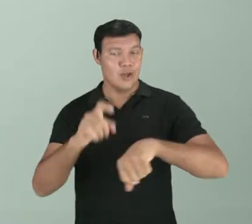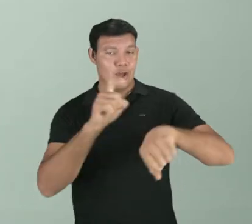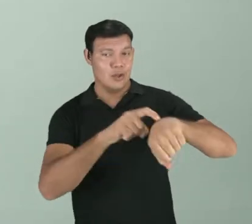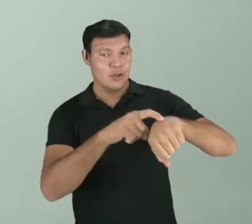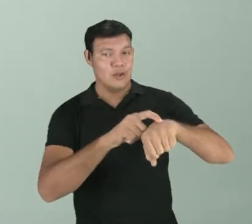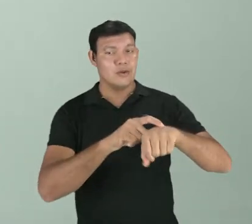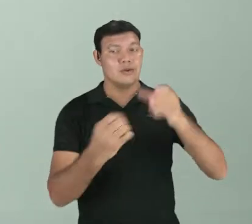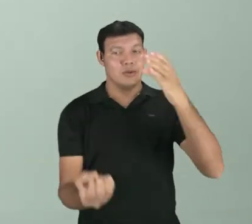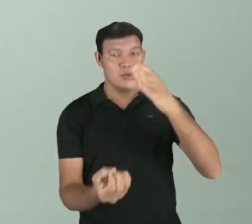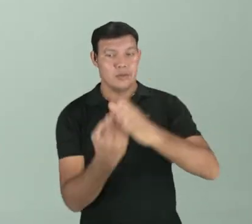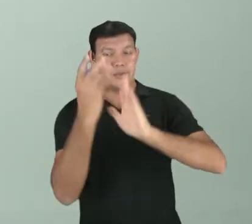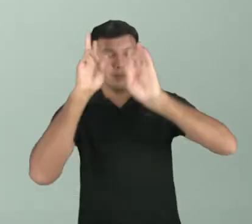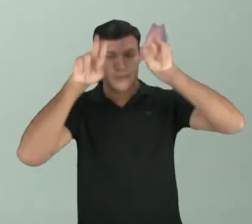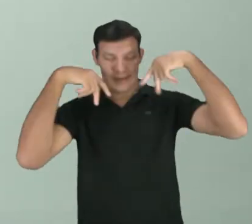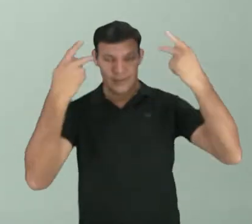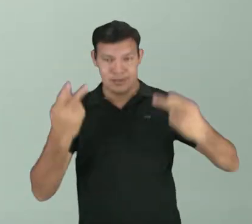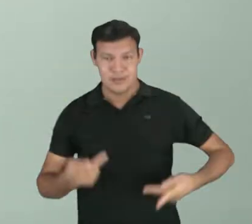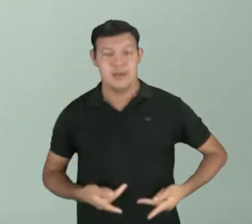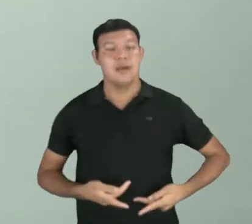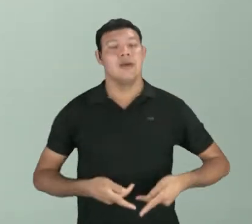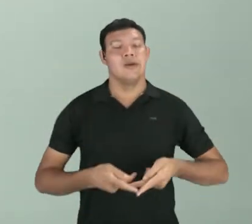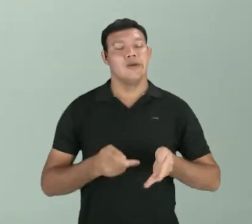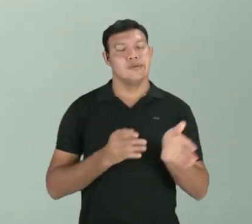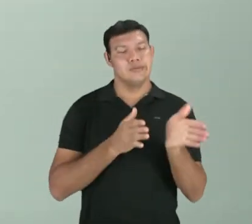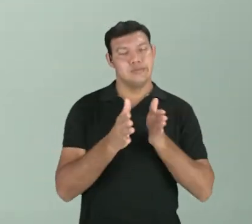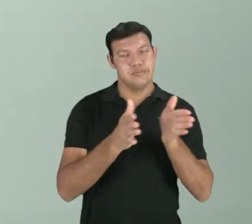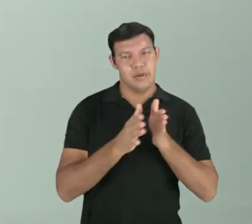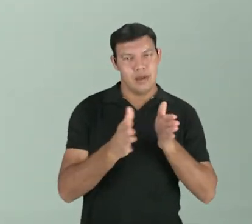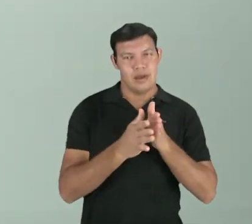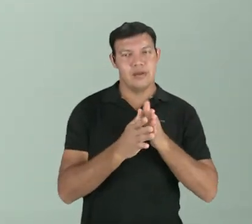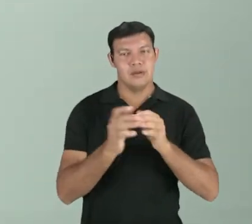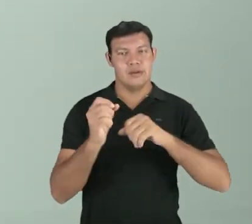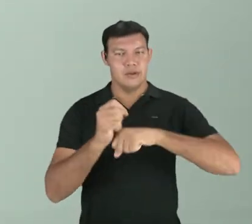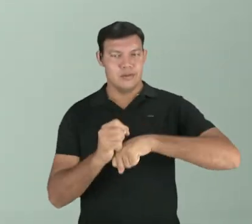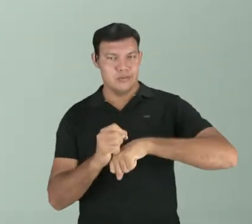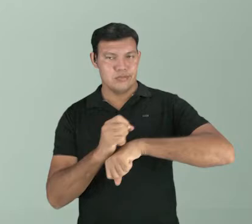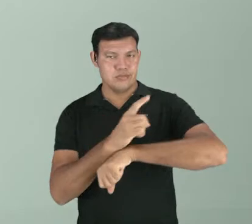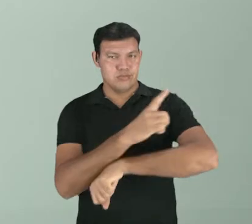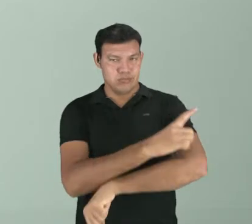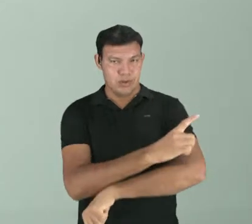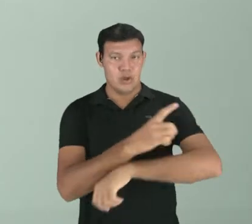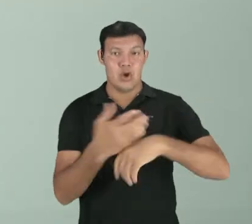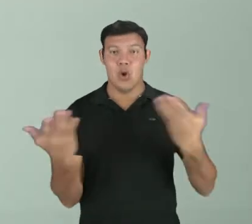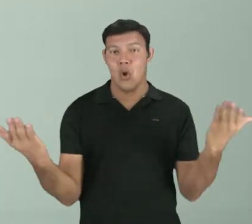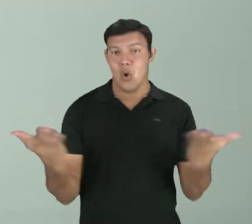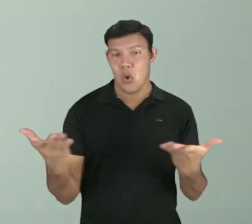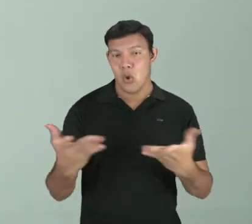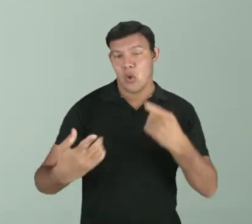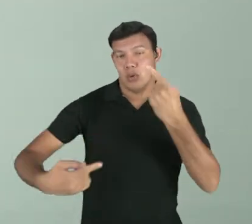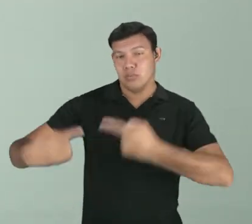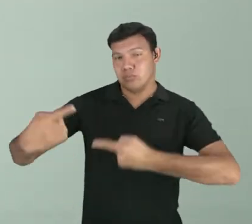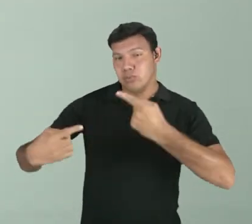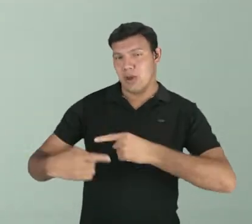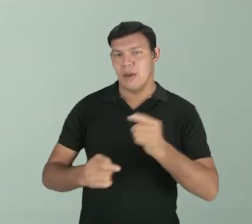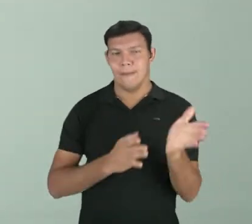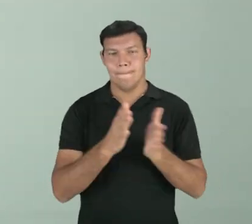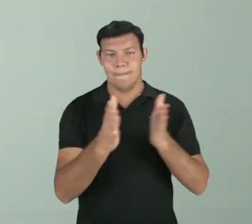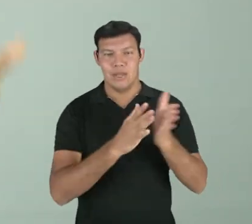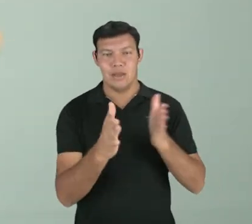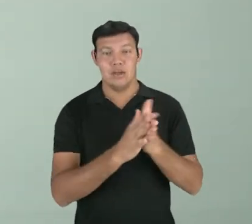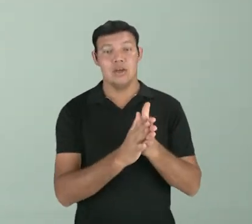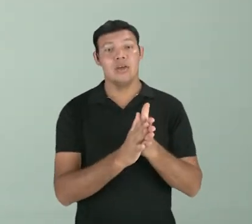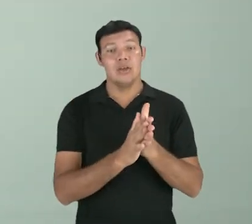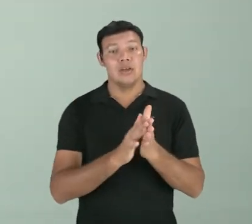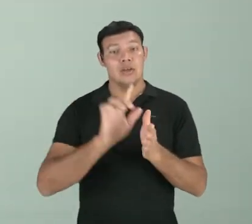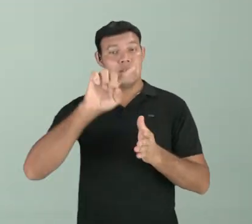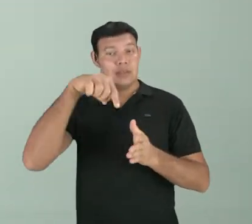do homem, onde ele começa esse processo de evolução, ok? Pessoal, e hoje nós vamos discutir o Neolítico, né? Na